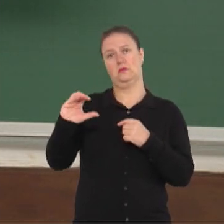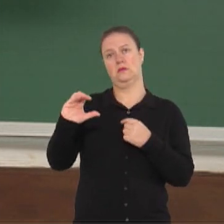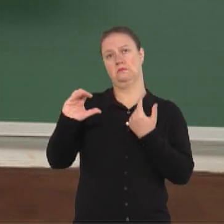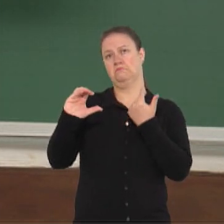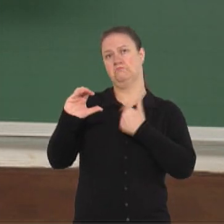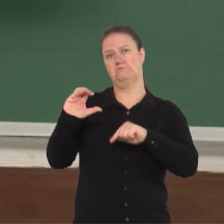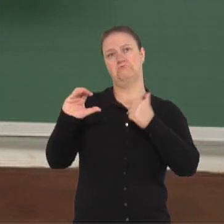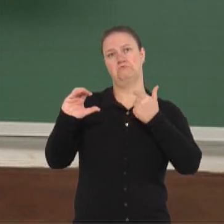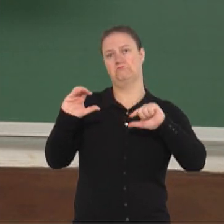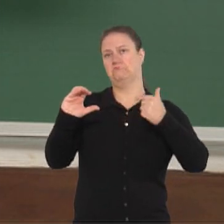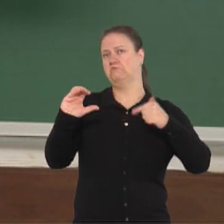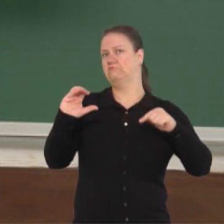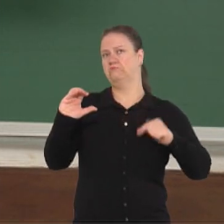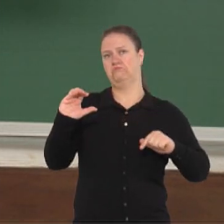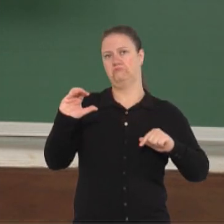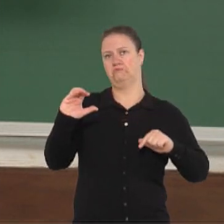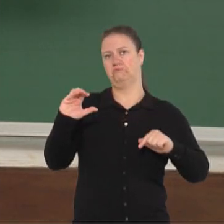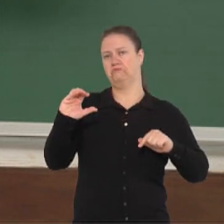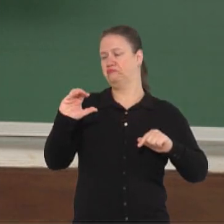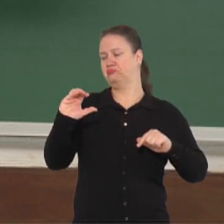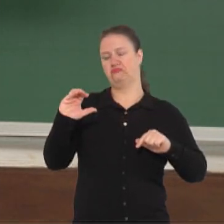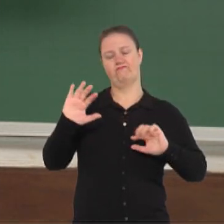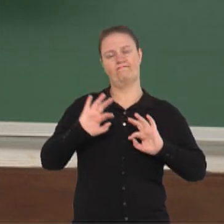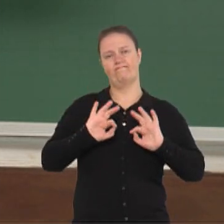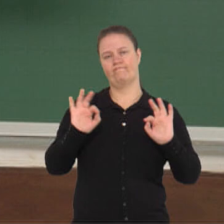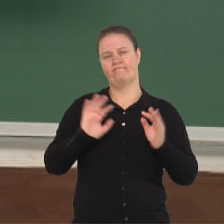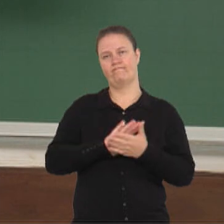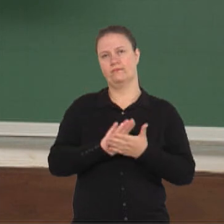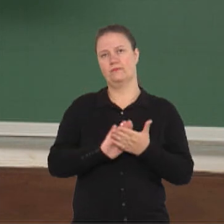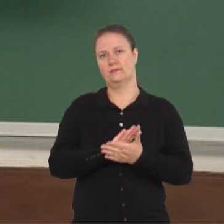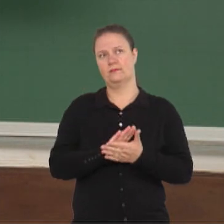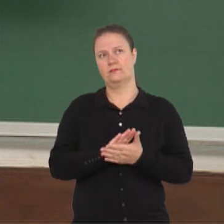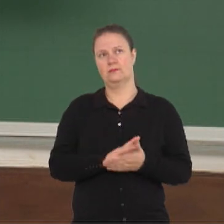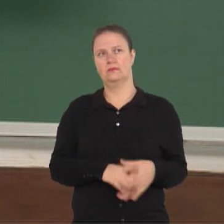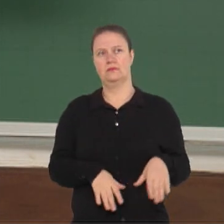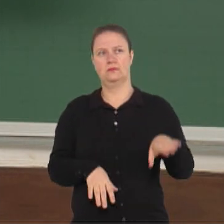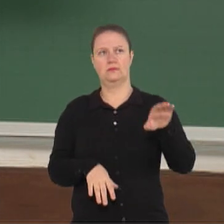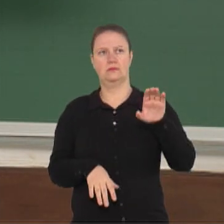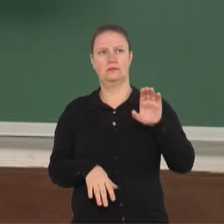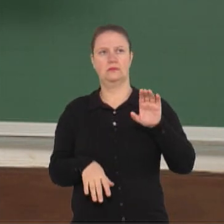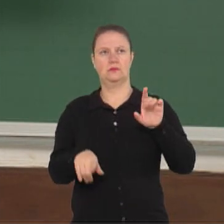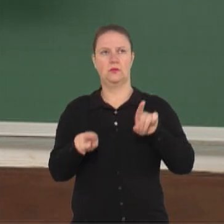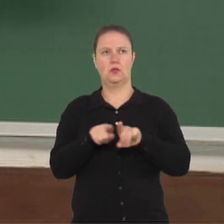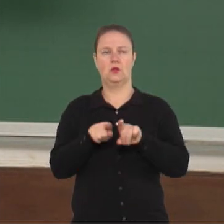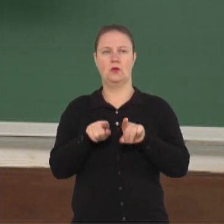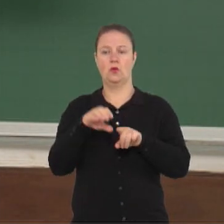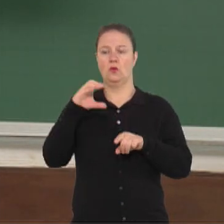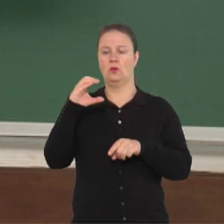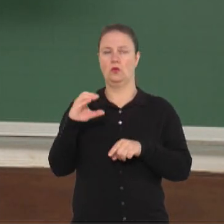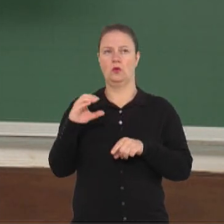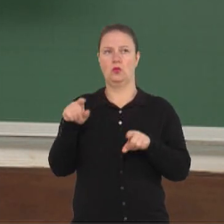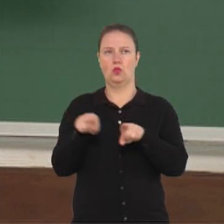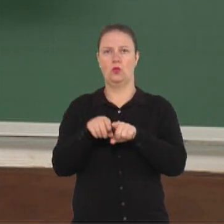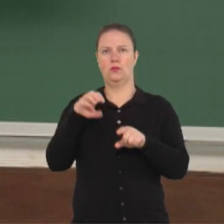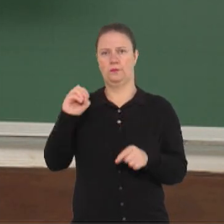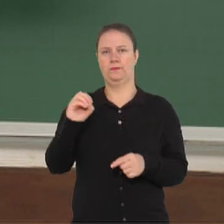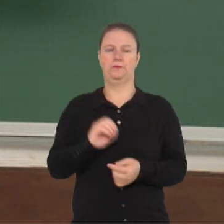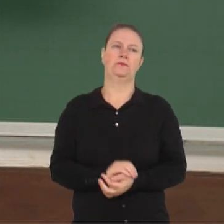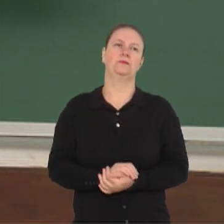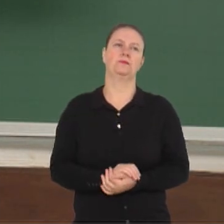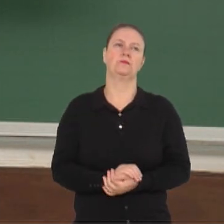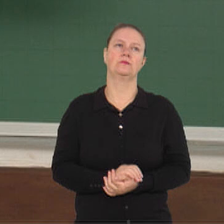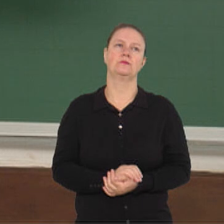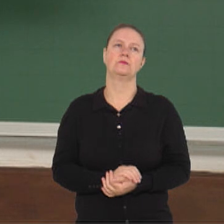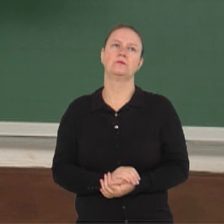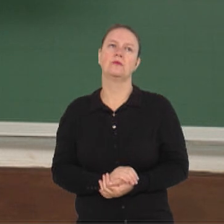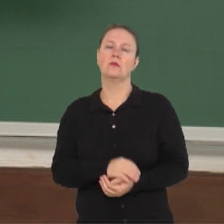resolvi, não tem o termo x. Então, B igual a 0. Nesse último A, coeficiente